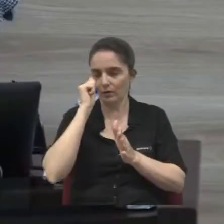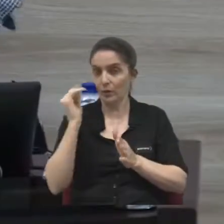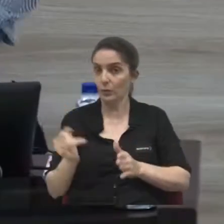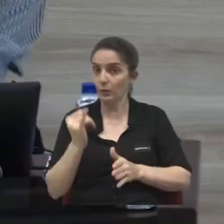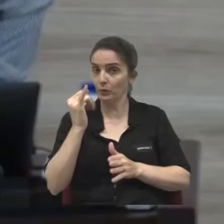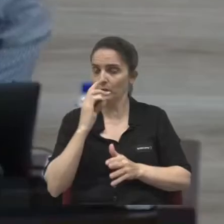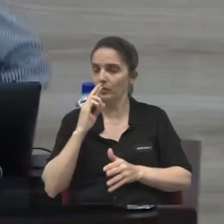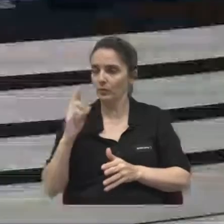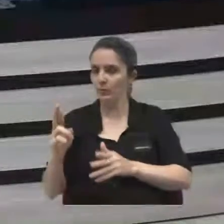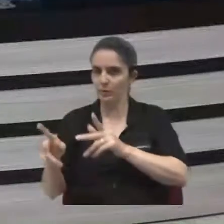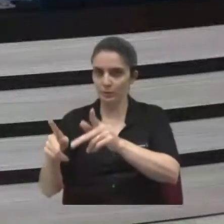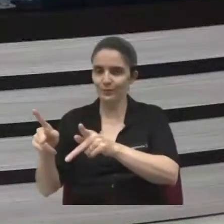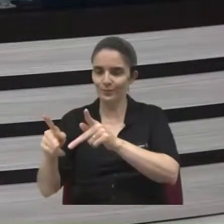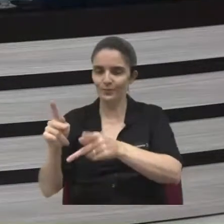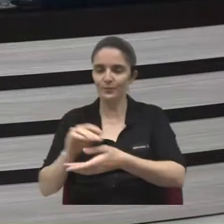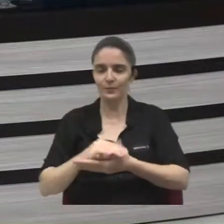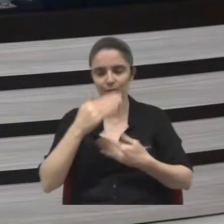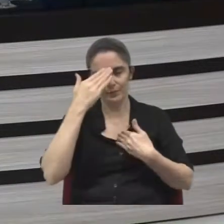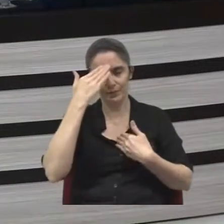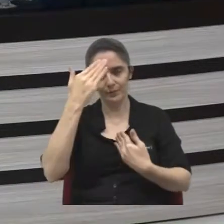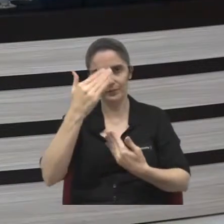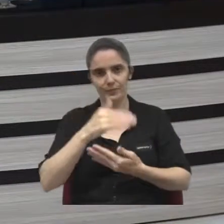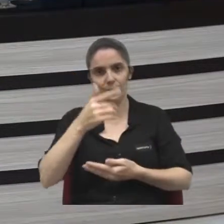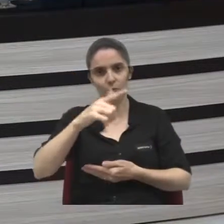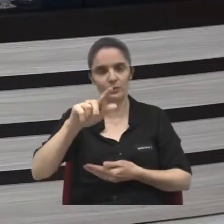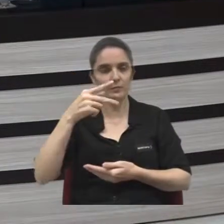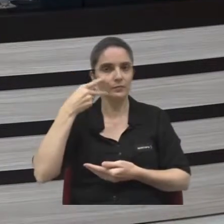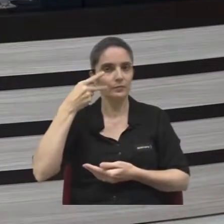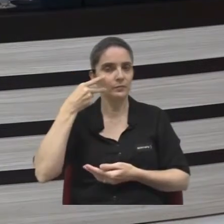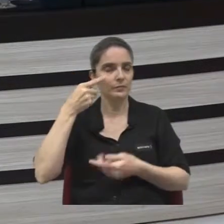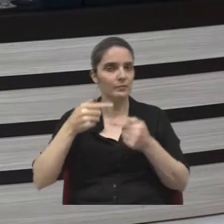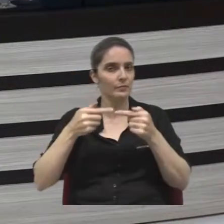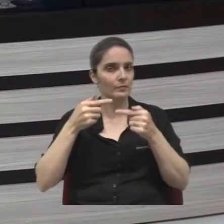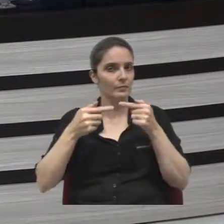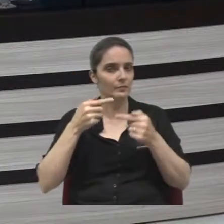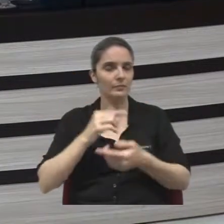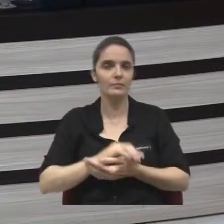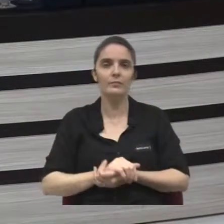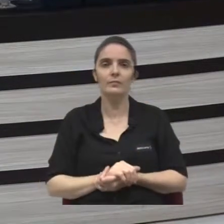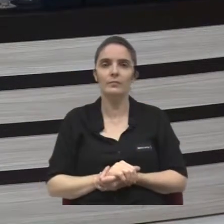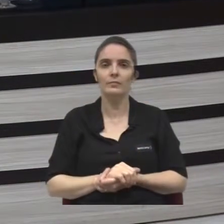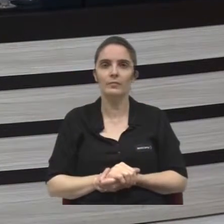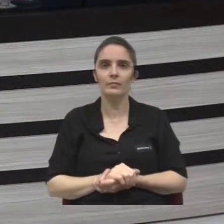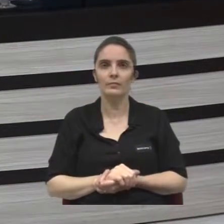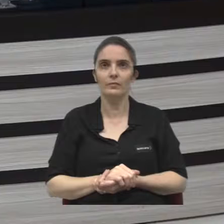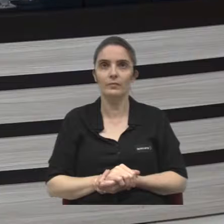obrigado. Mais algum vereador deseja discutir o requerimento? Eu desejo.